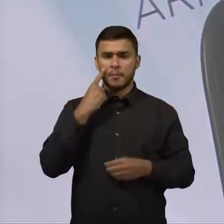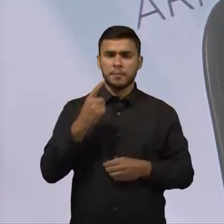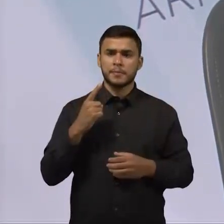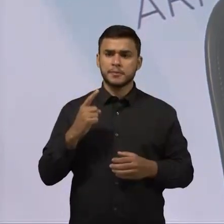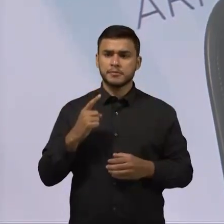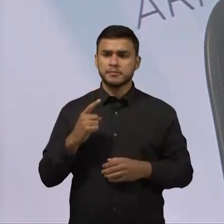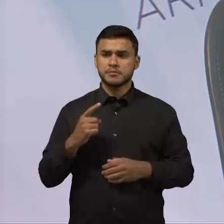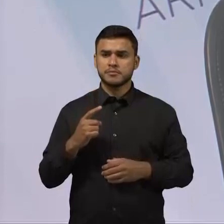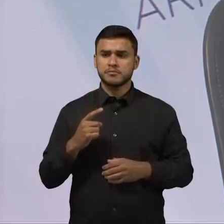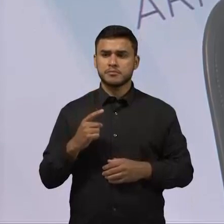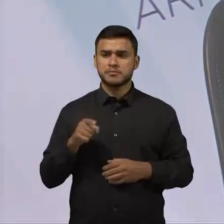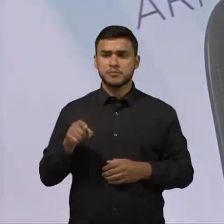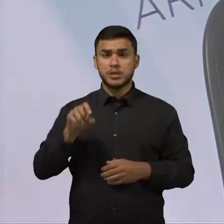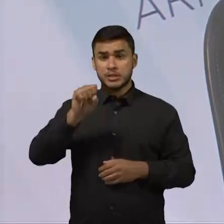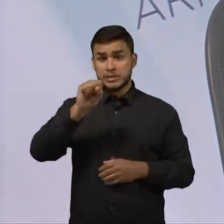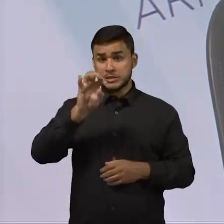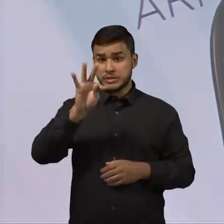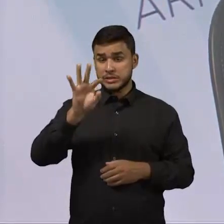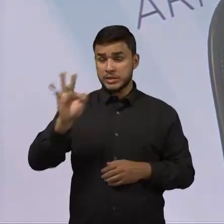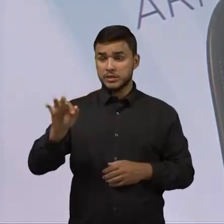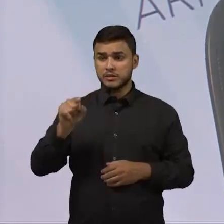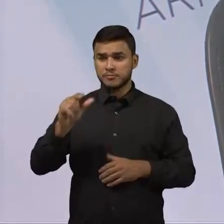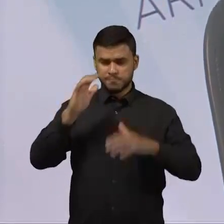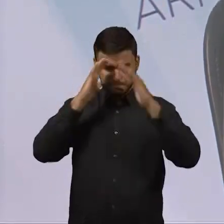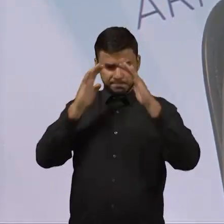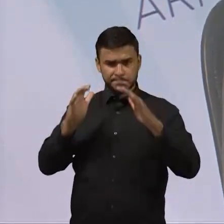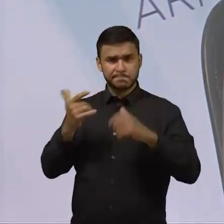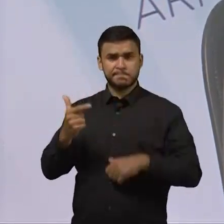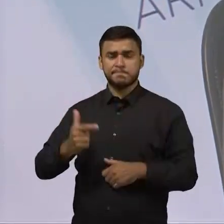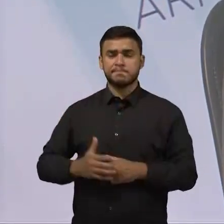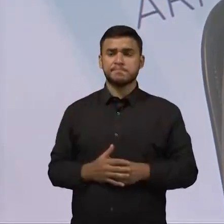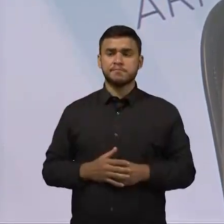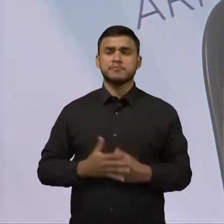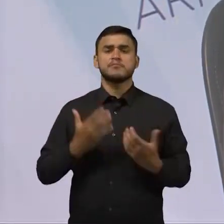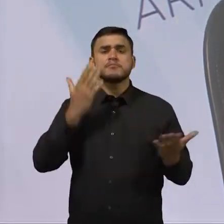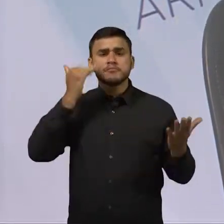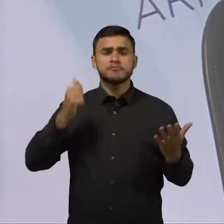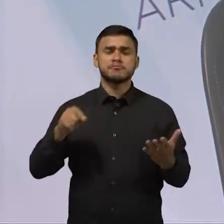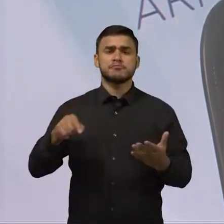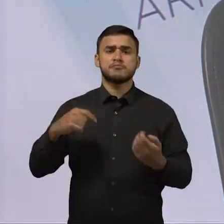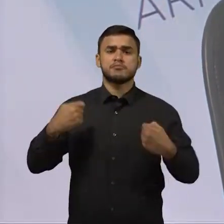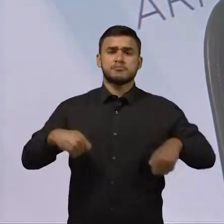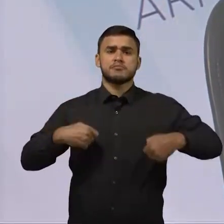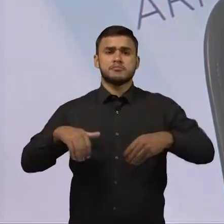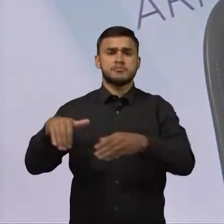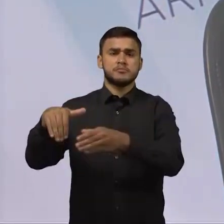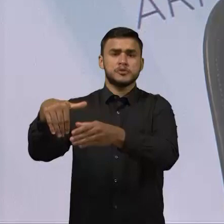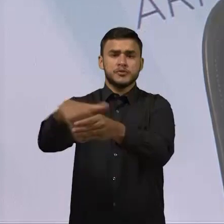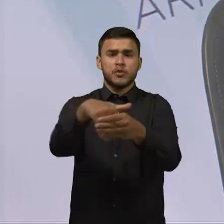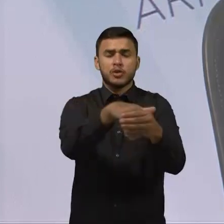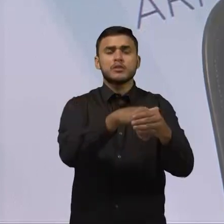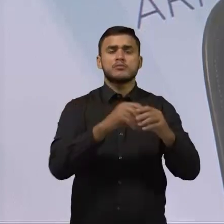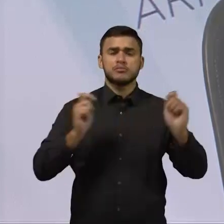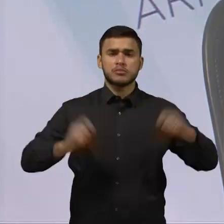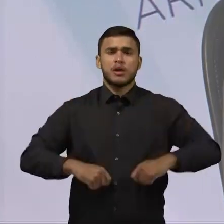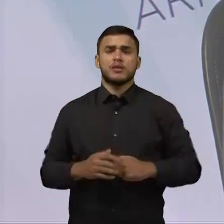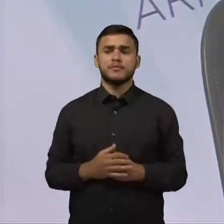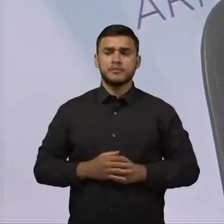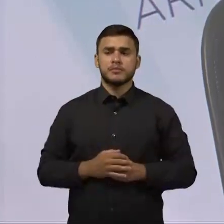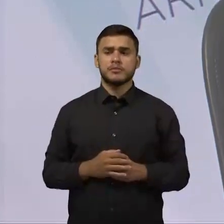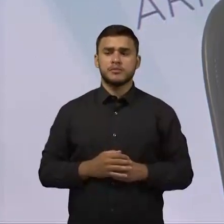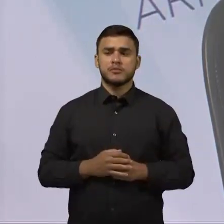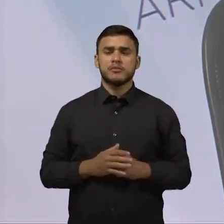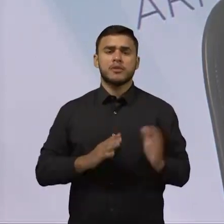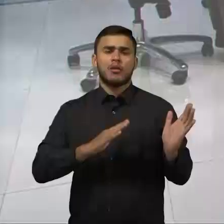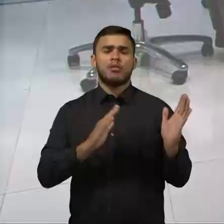debate. Desleal com a Corte. Mas ele sabe mais do que ninguém que o Supremo tem competência assim para julgar habeas corpus. Ele não precisava fazer